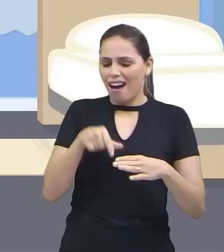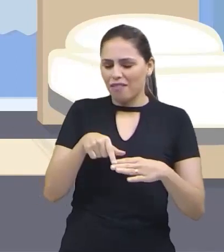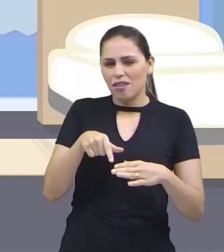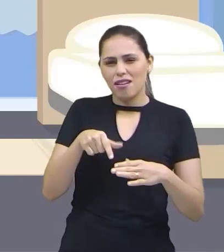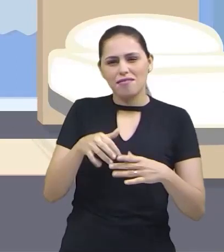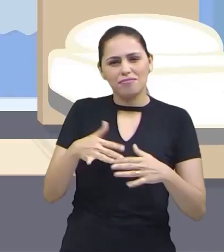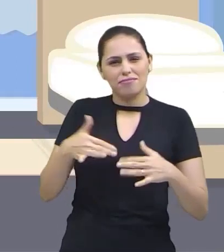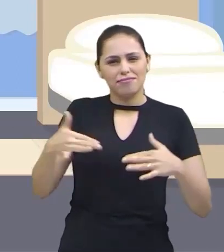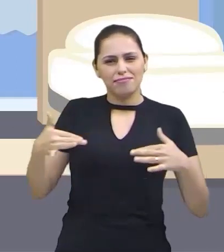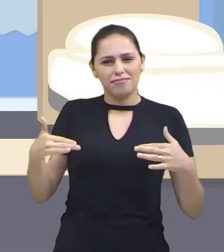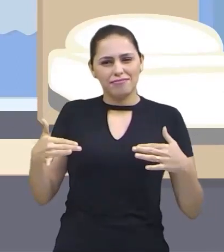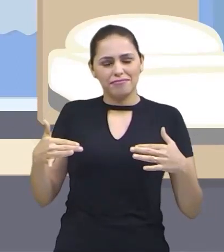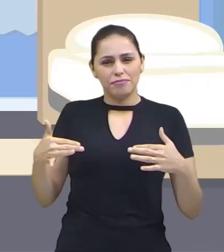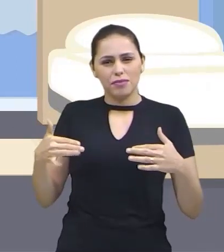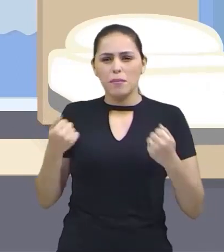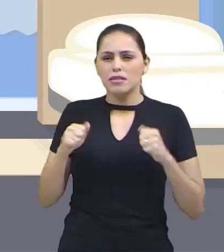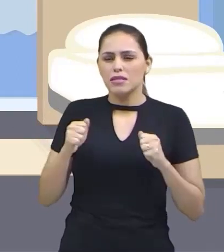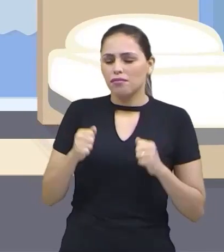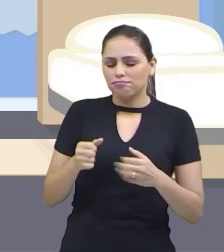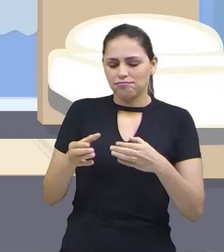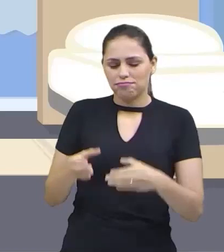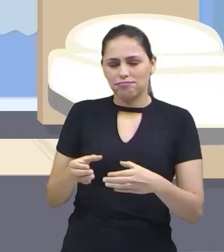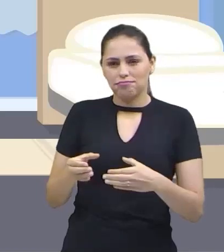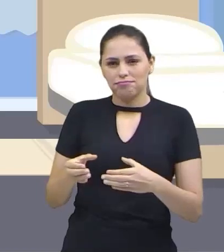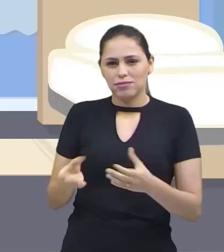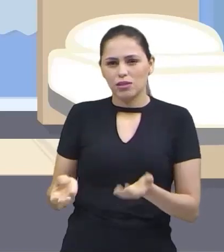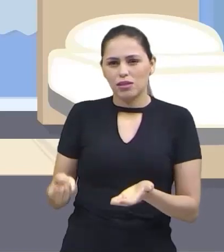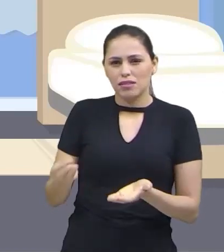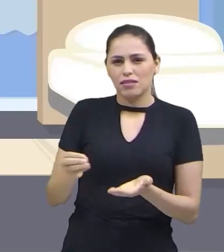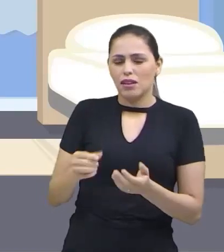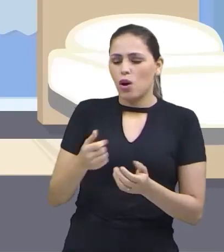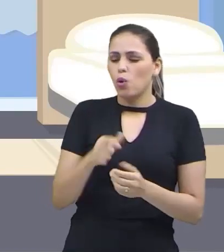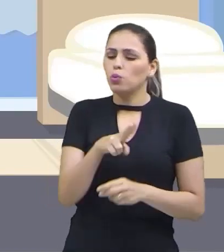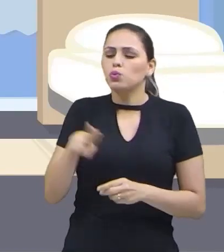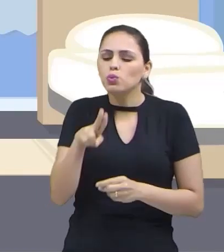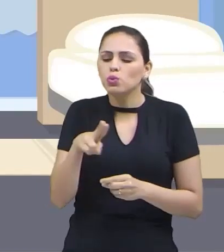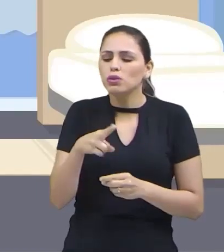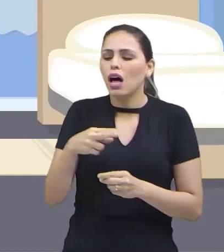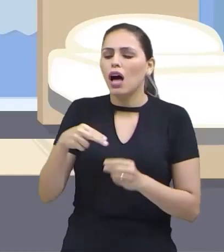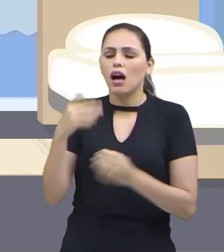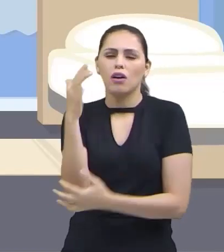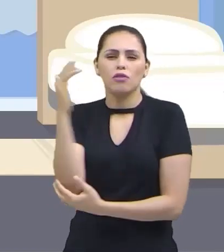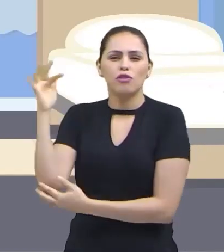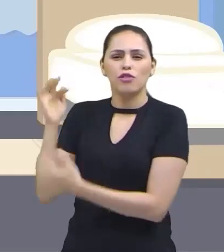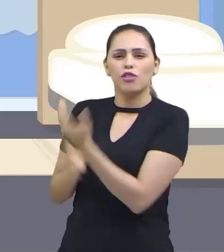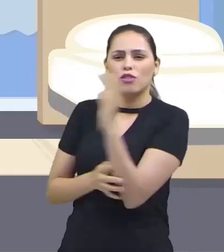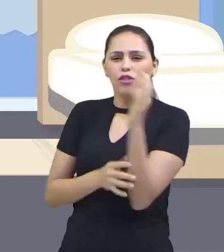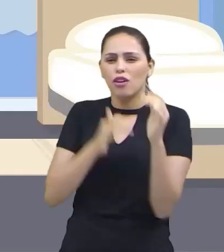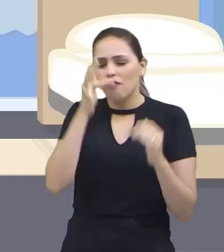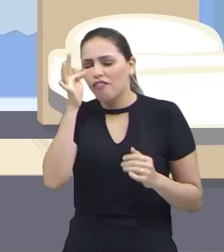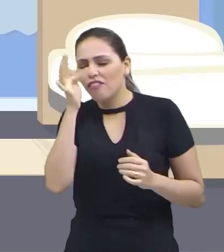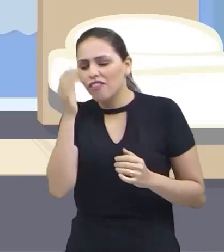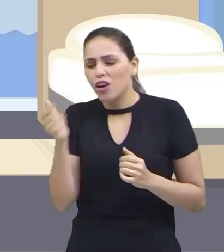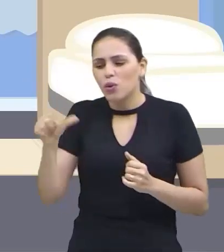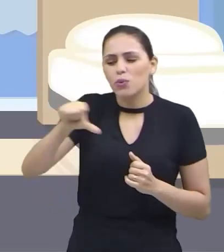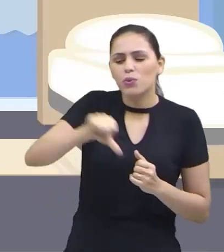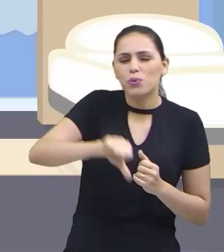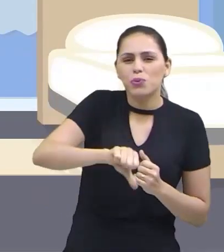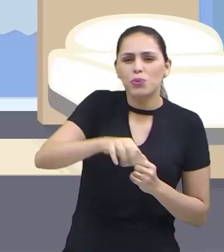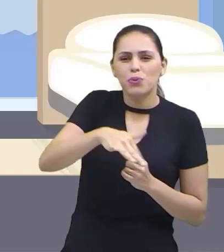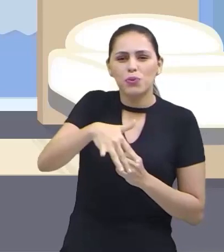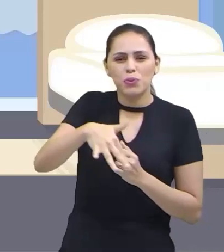vai pegar para levar para casa, para regar as nossas flores e as nossas árvores. E também, quem